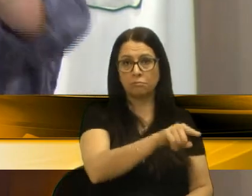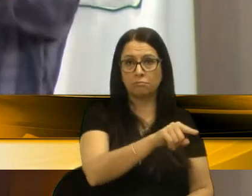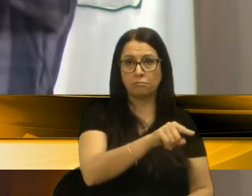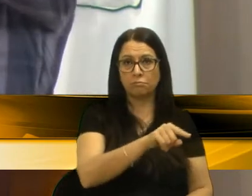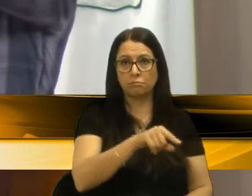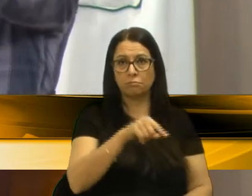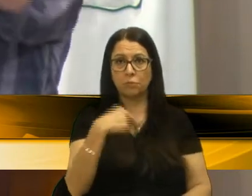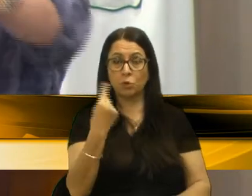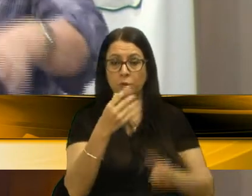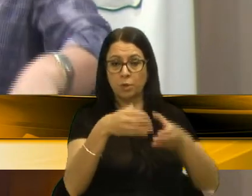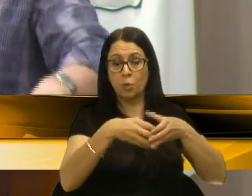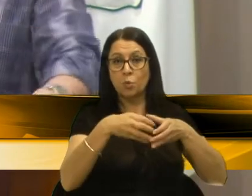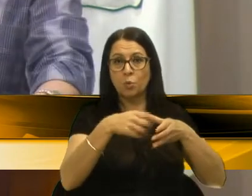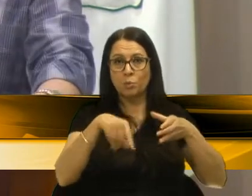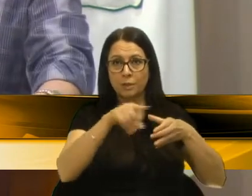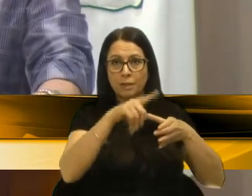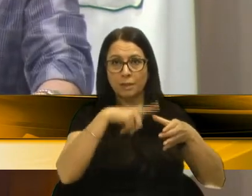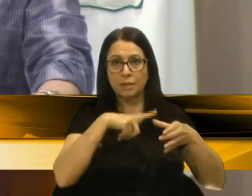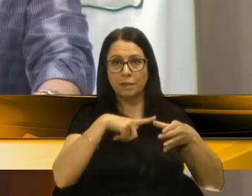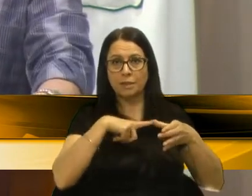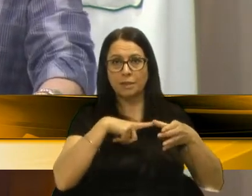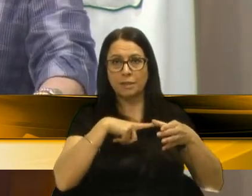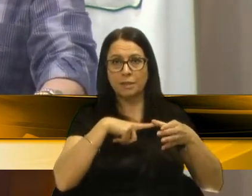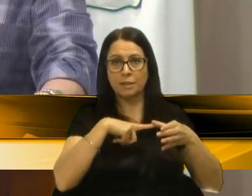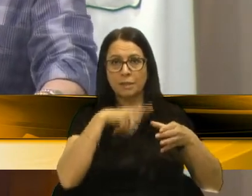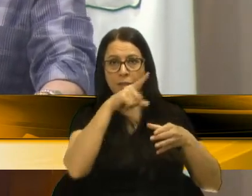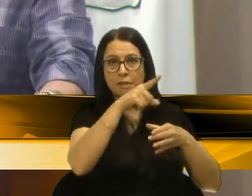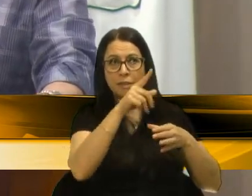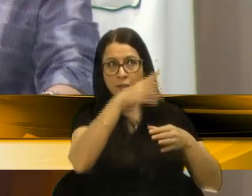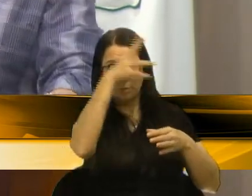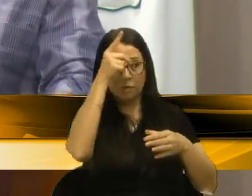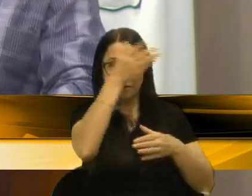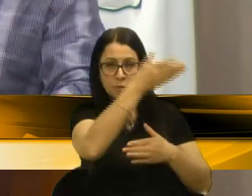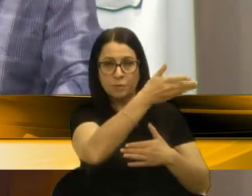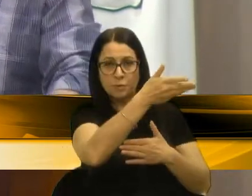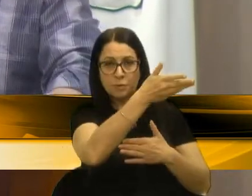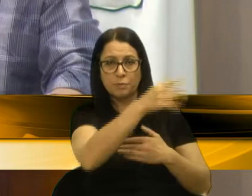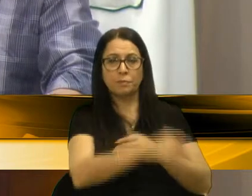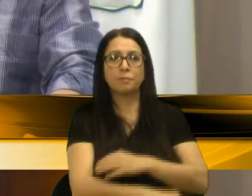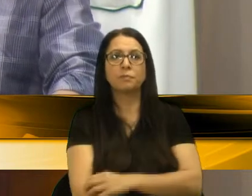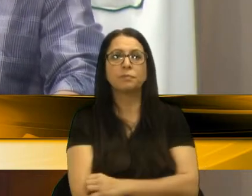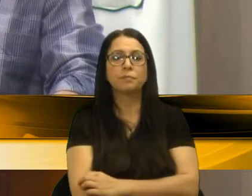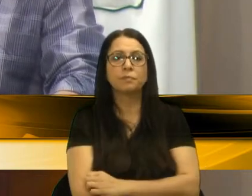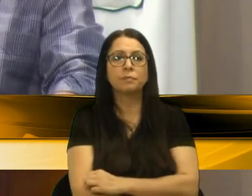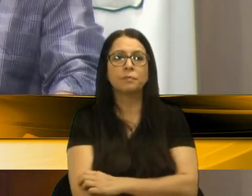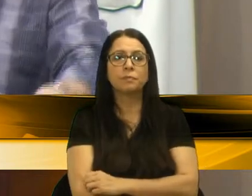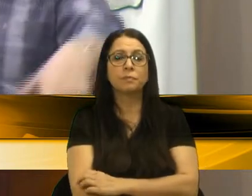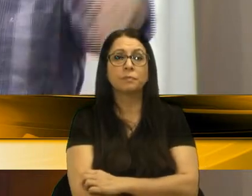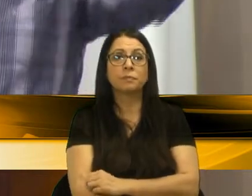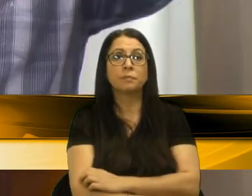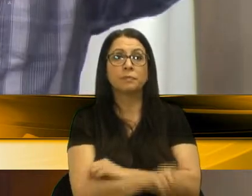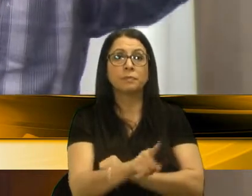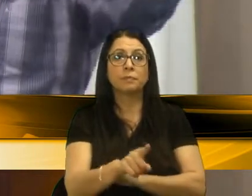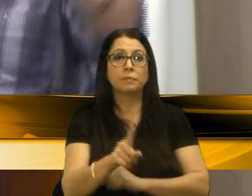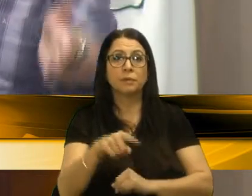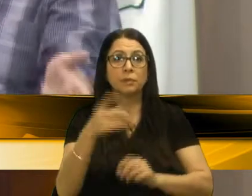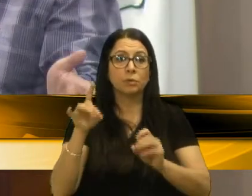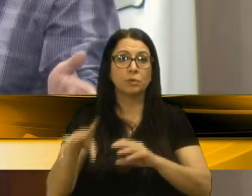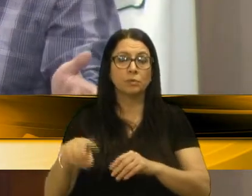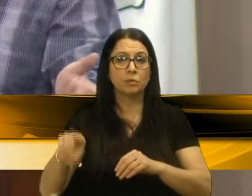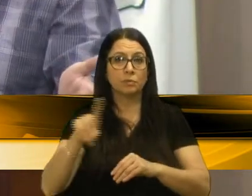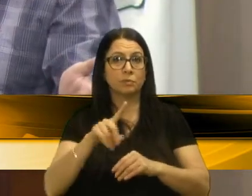é o grupo que está instalado ali no Palácio, do outro lado do Paço Municipal. E eles é o resto da cidade,